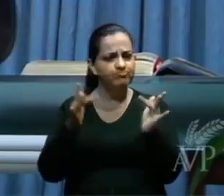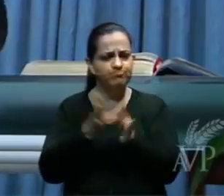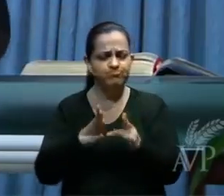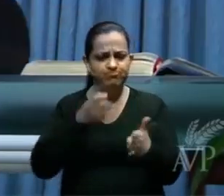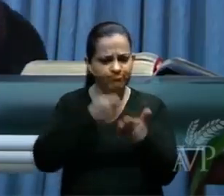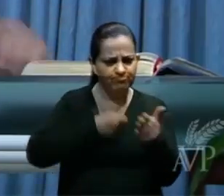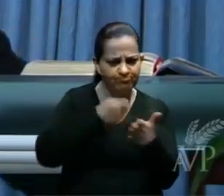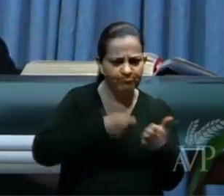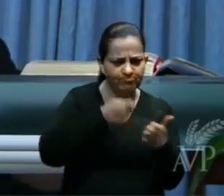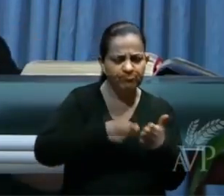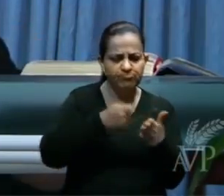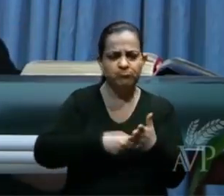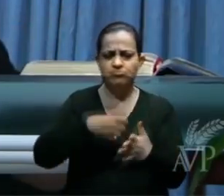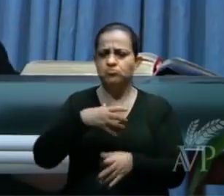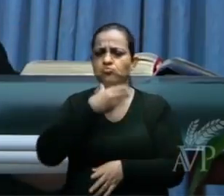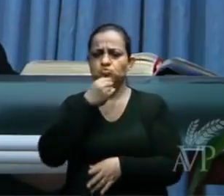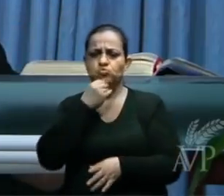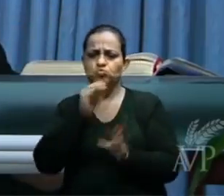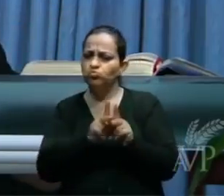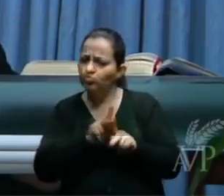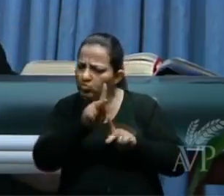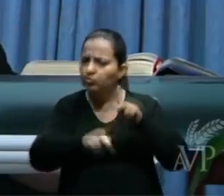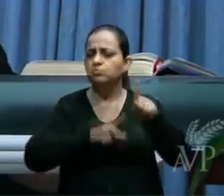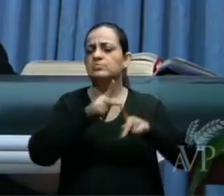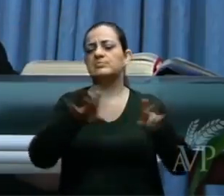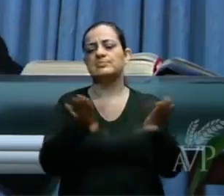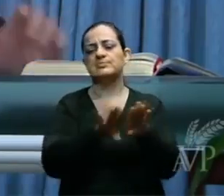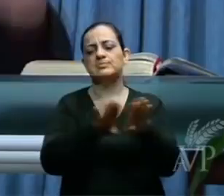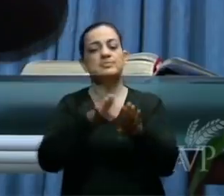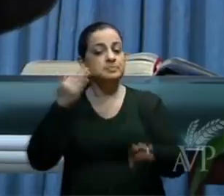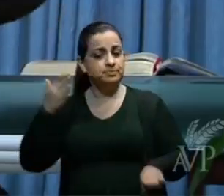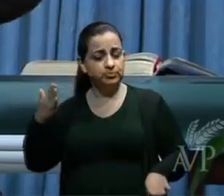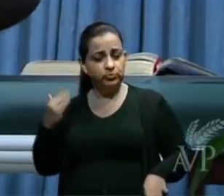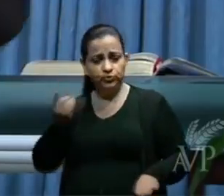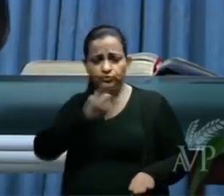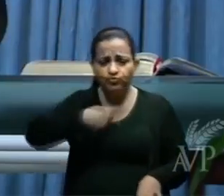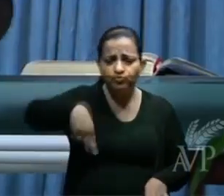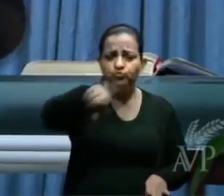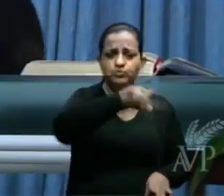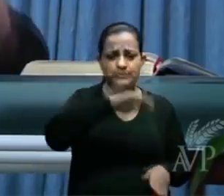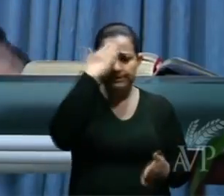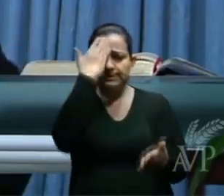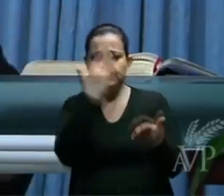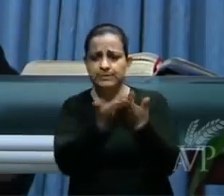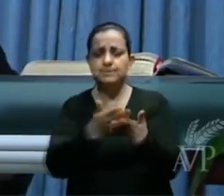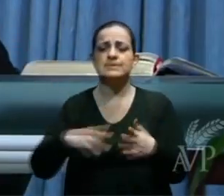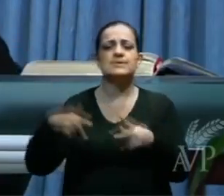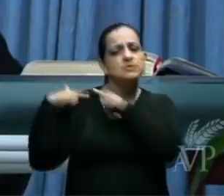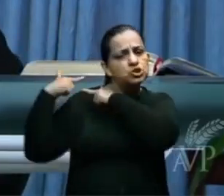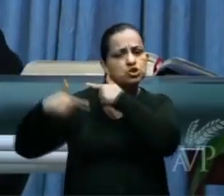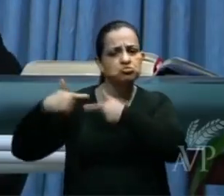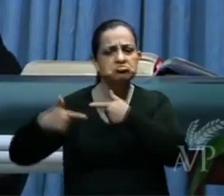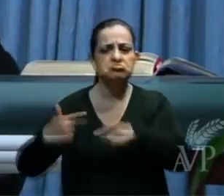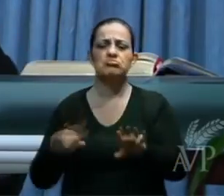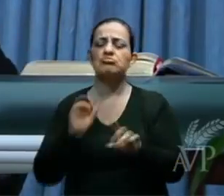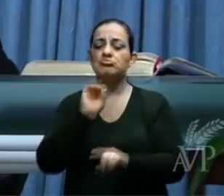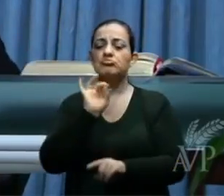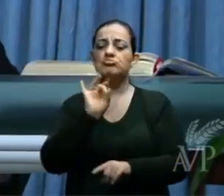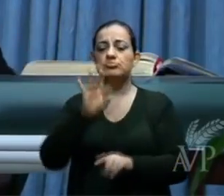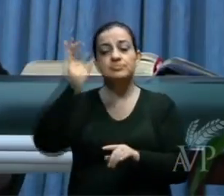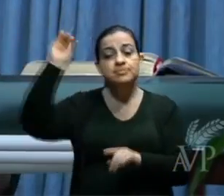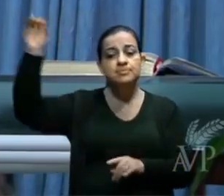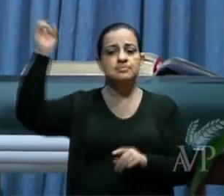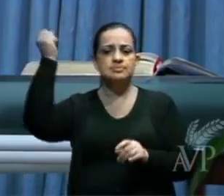ralhou com aqueles fariseus vocês dão mais privilégio às nossas tradições do que o que